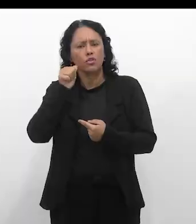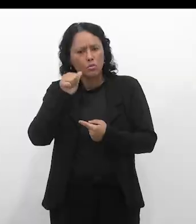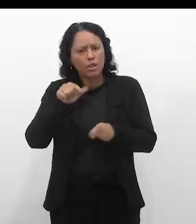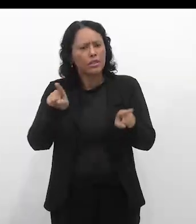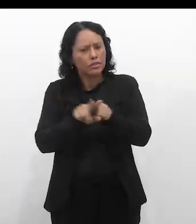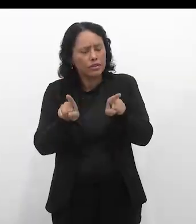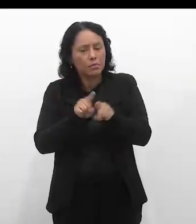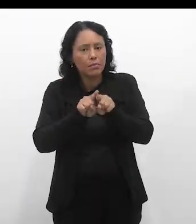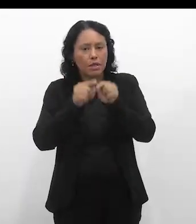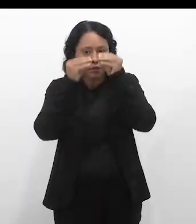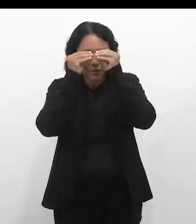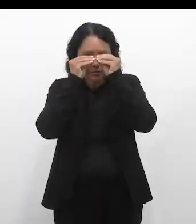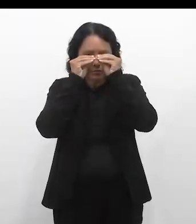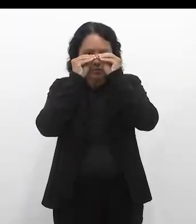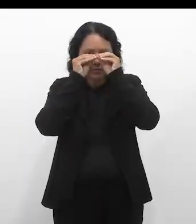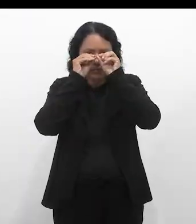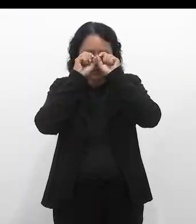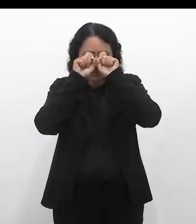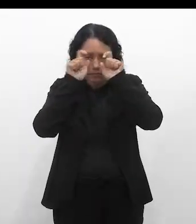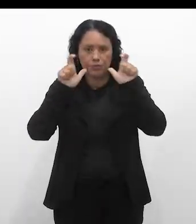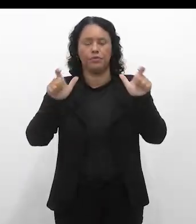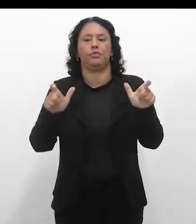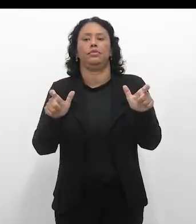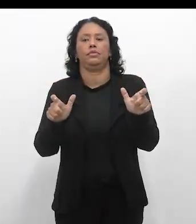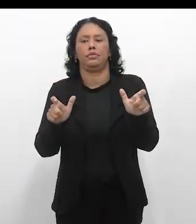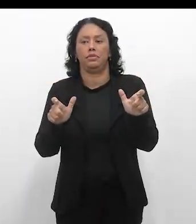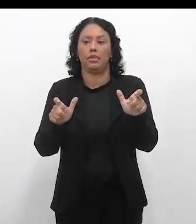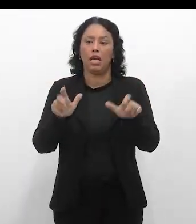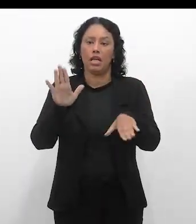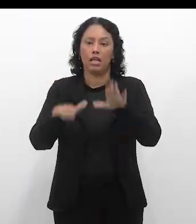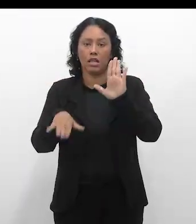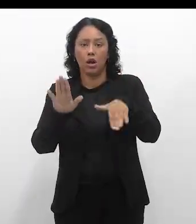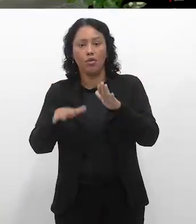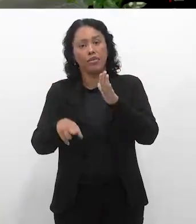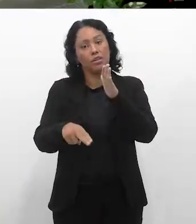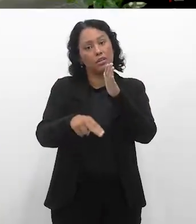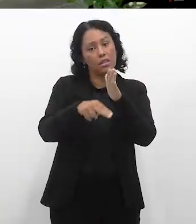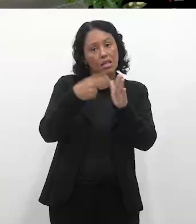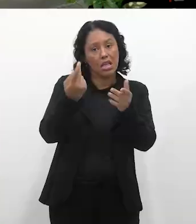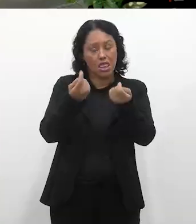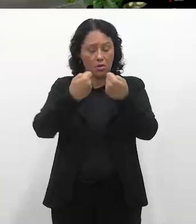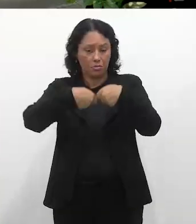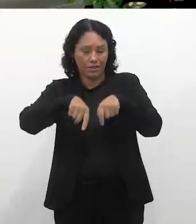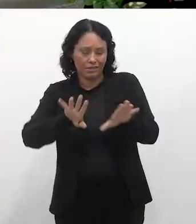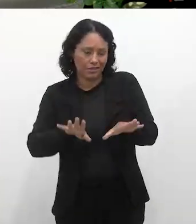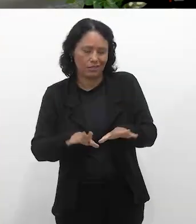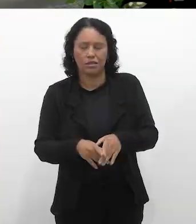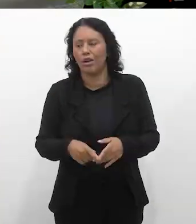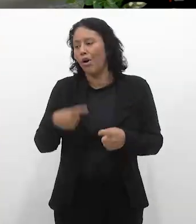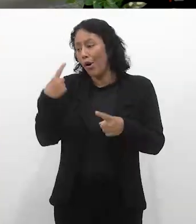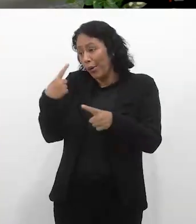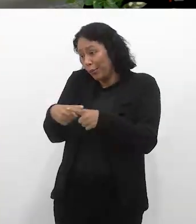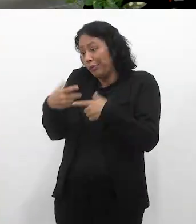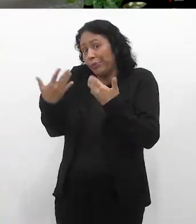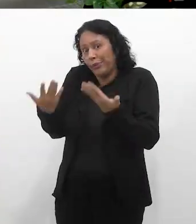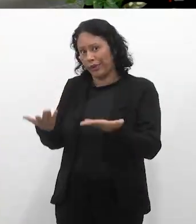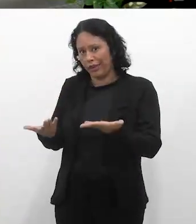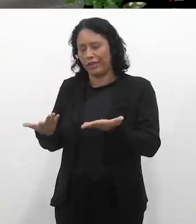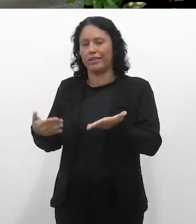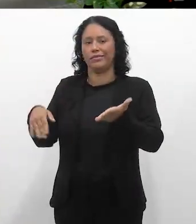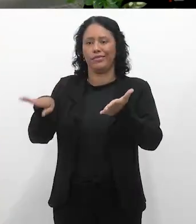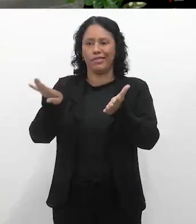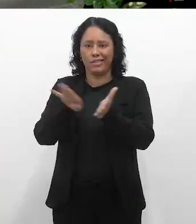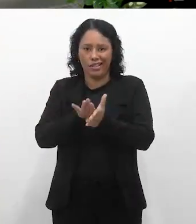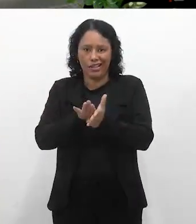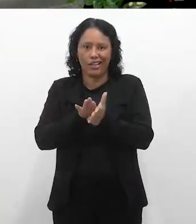nem precisado, talvez, fazer cirurgia, né, doutor Tiago? Ou chegar no ponto que chegou. Chega numa situação, um